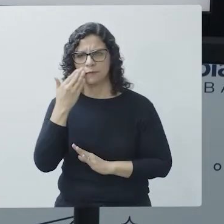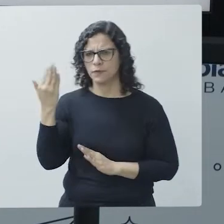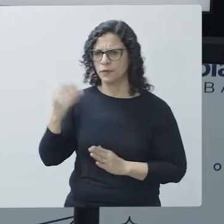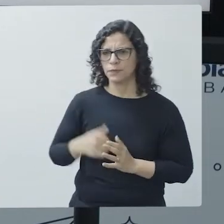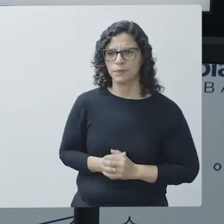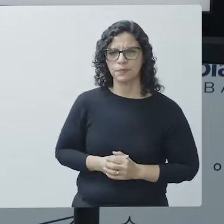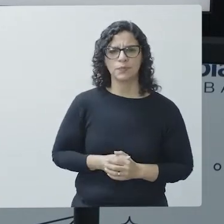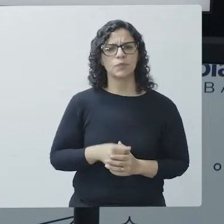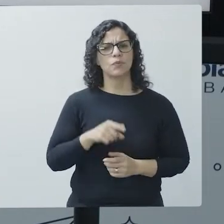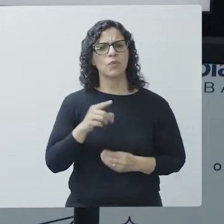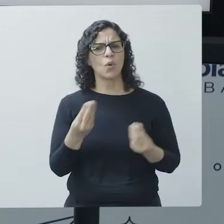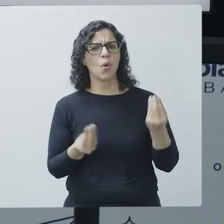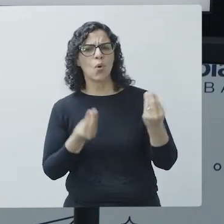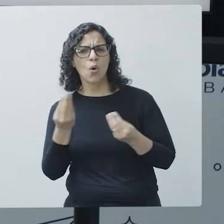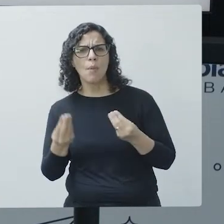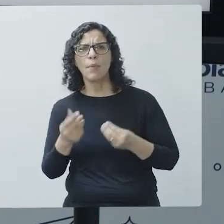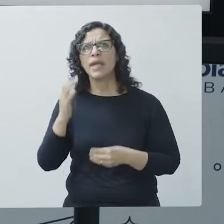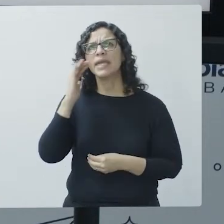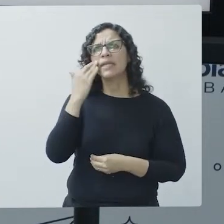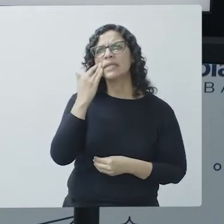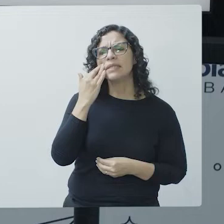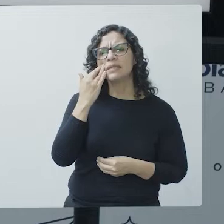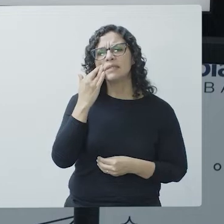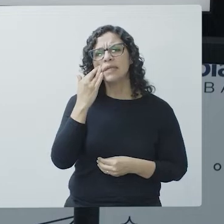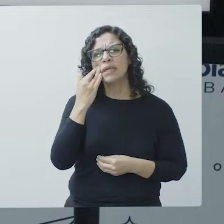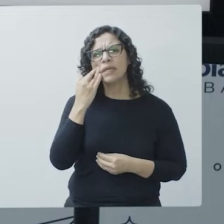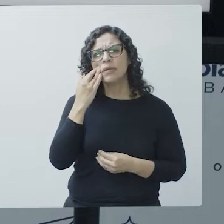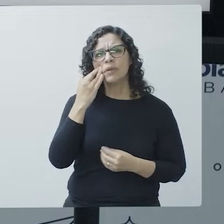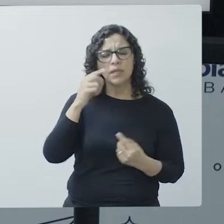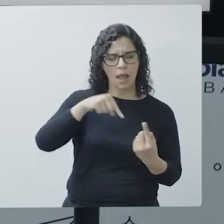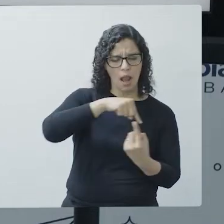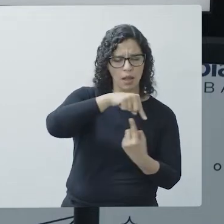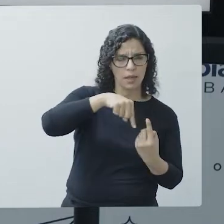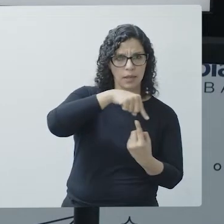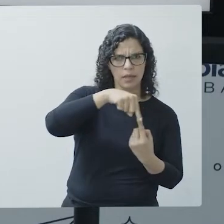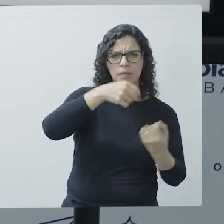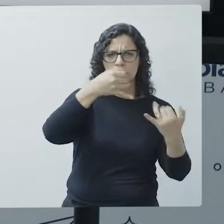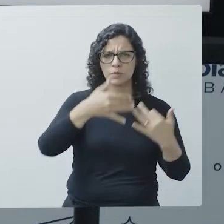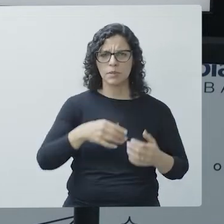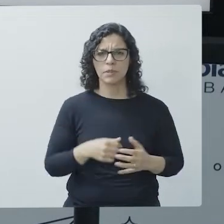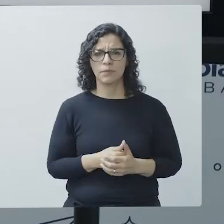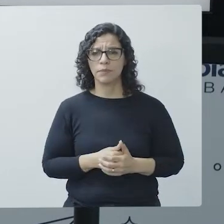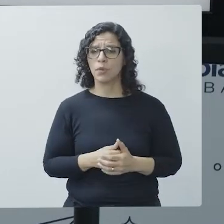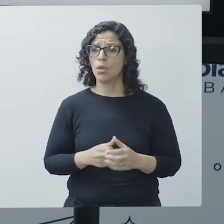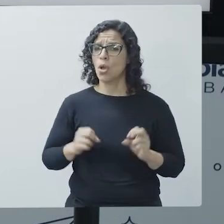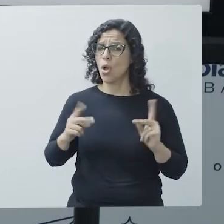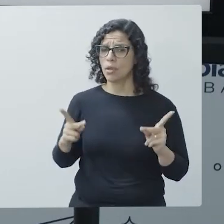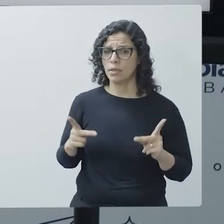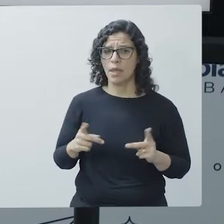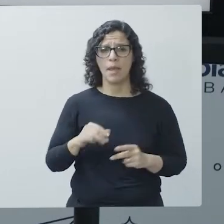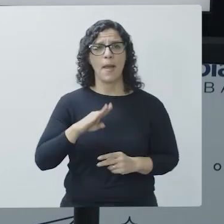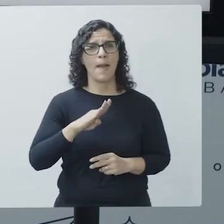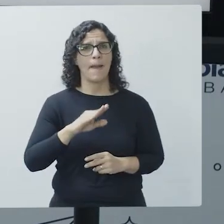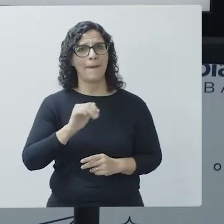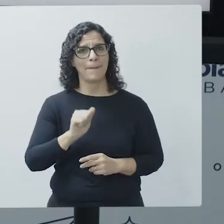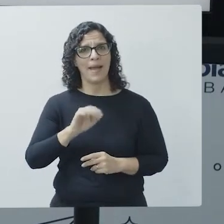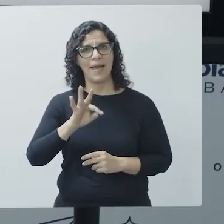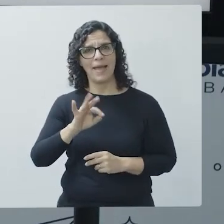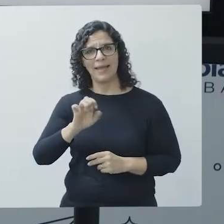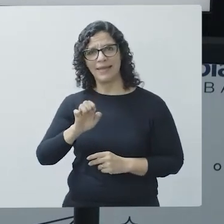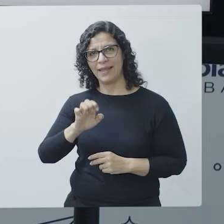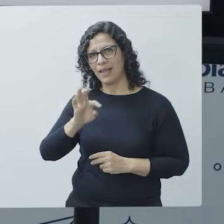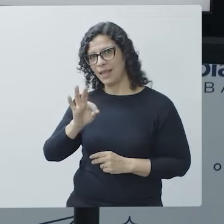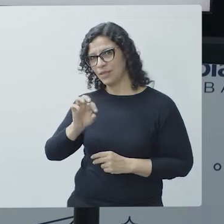só, como podemos compreender a fala do novelo. O novelo diz assim, tá? Os batedores vão adiante